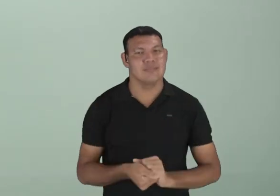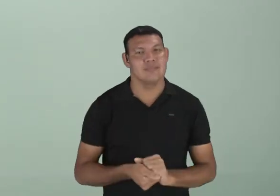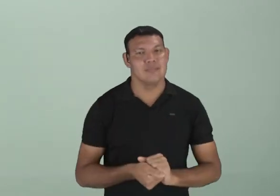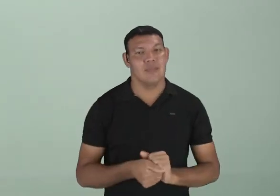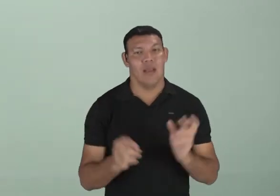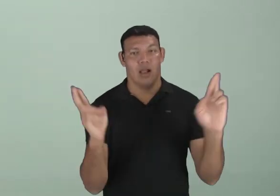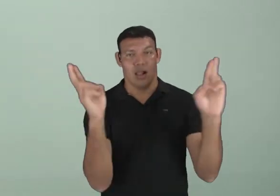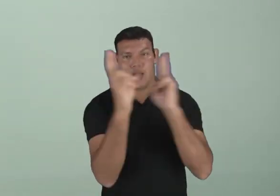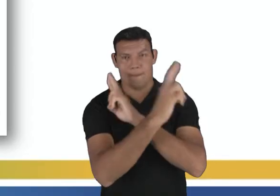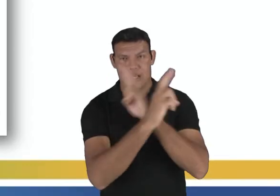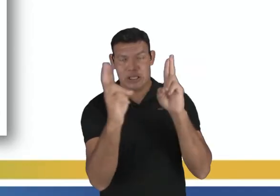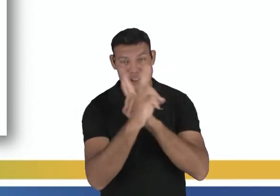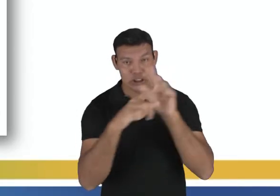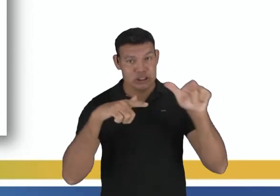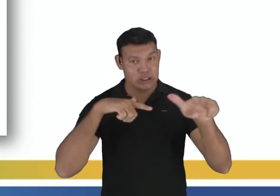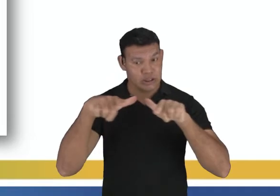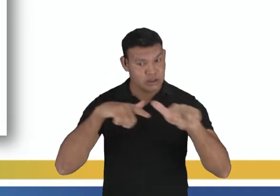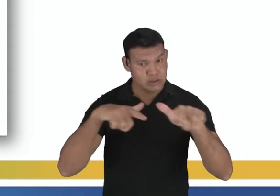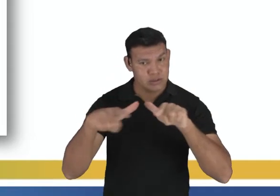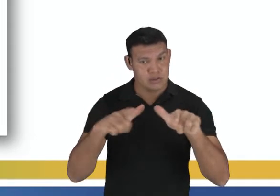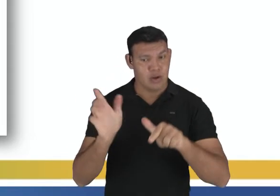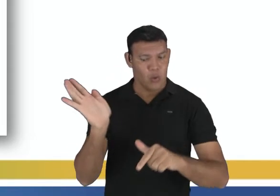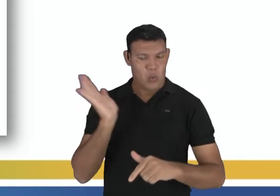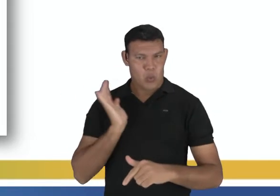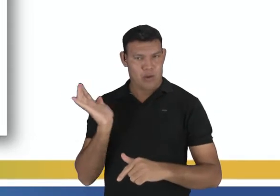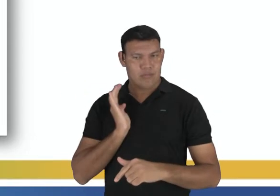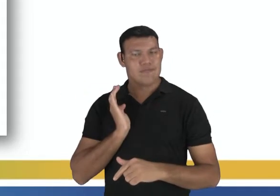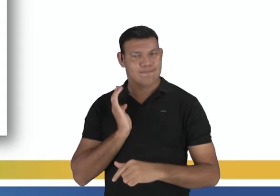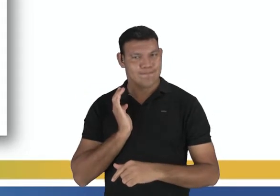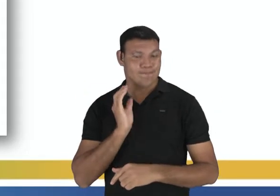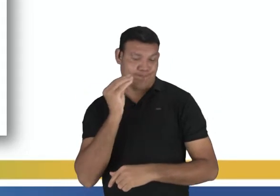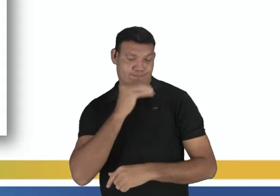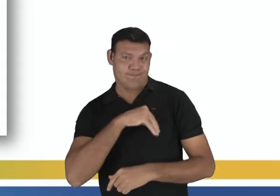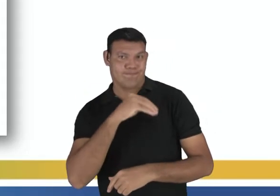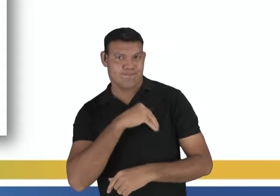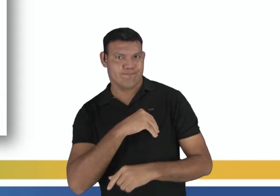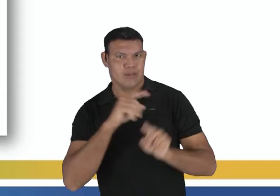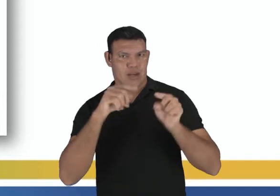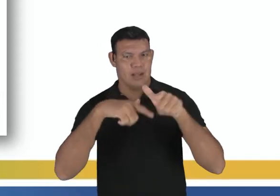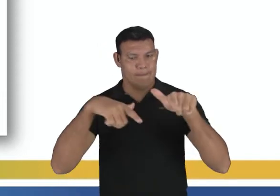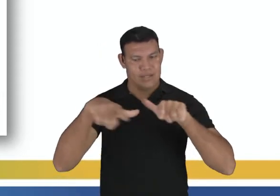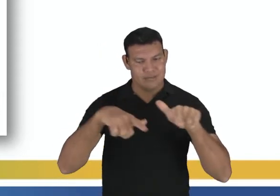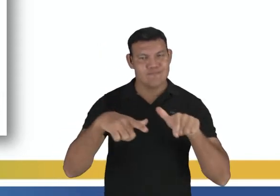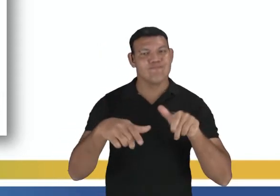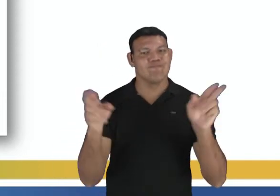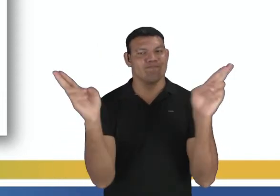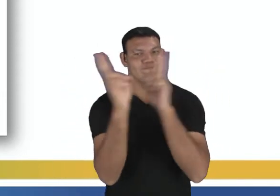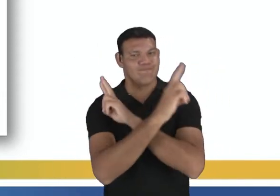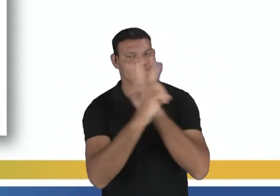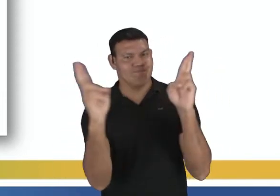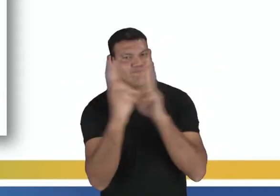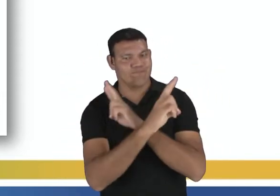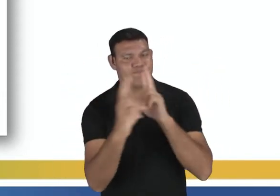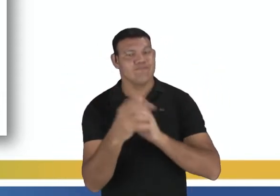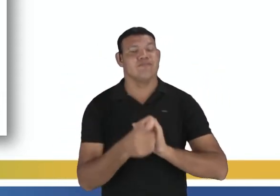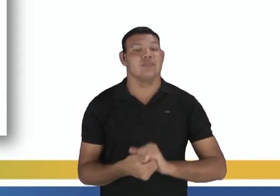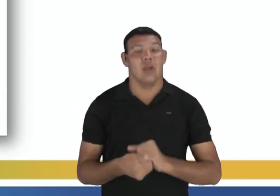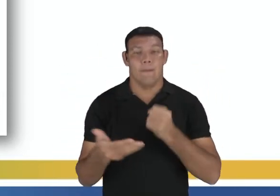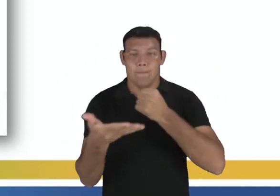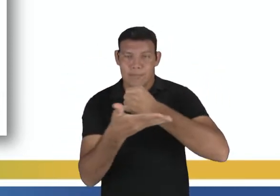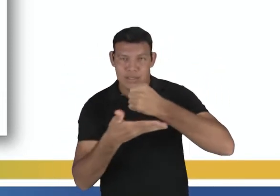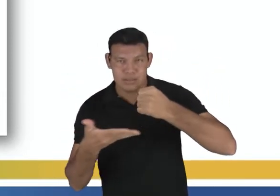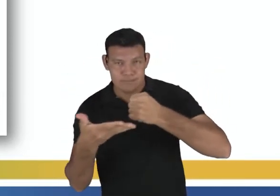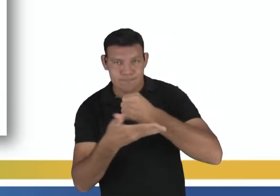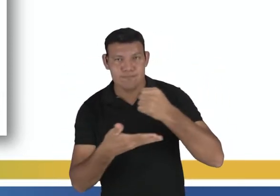a relação de trabalho entre burguês e proletário é uma relação que ela é alicerçada